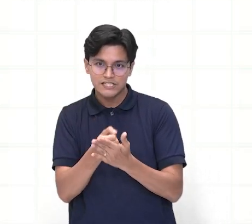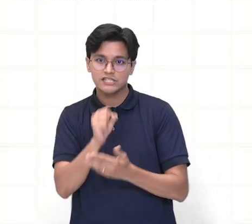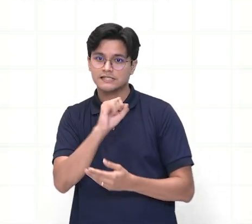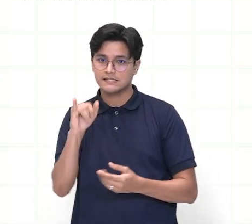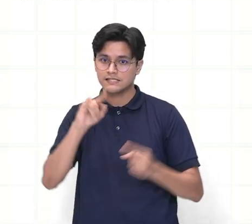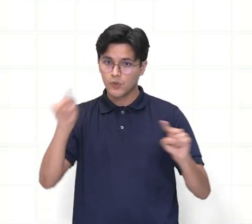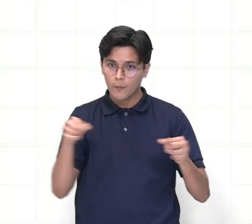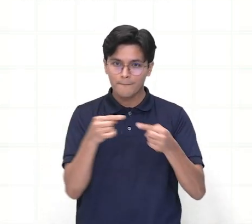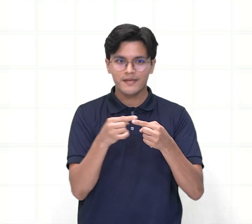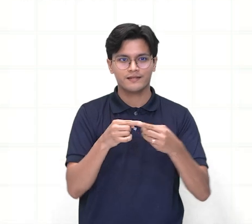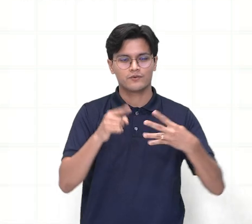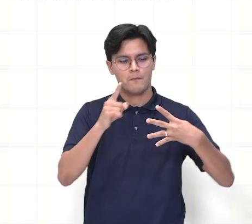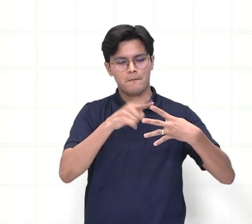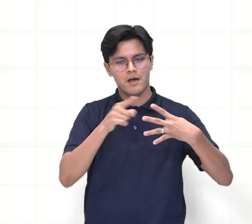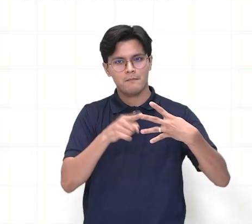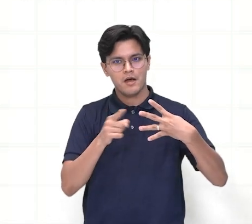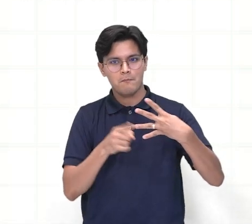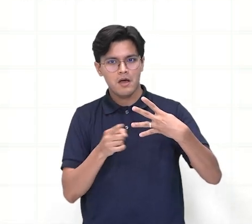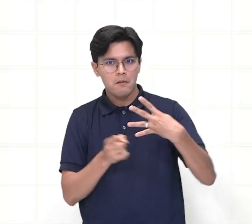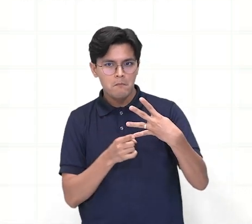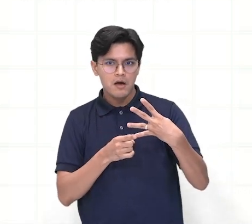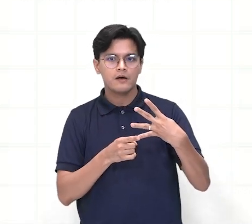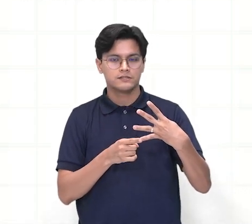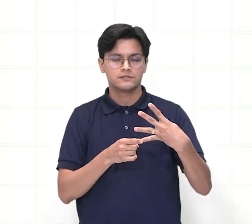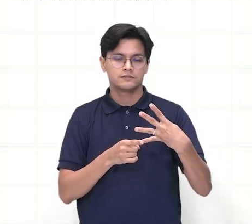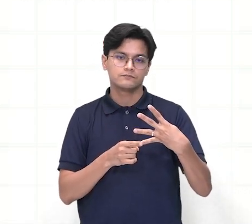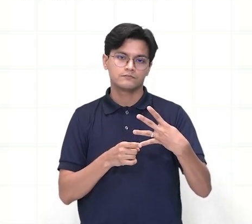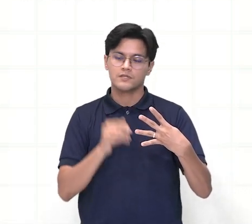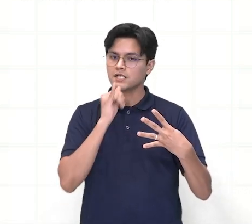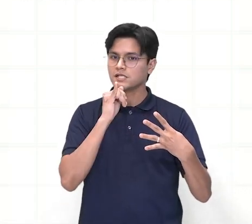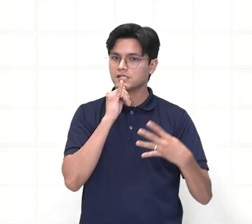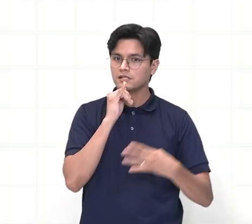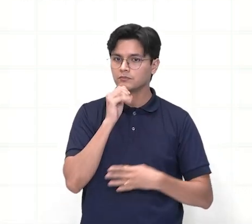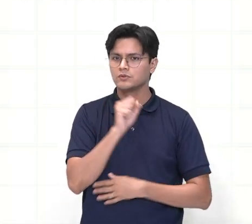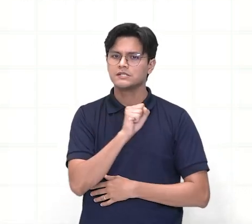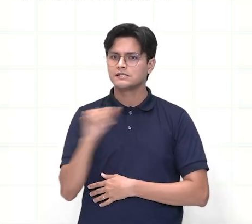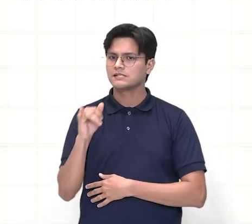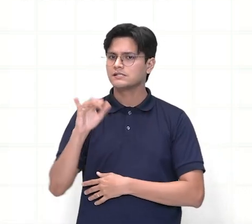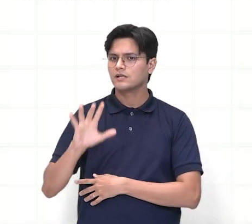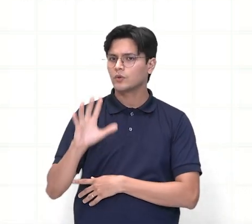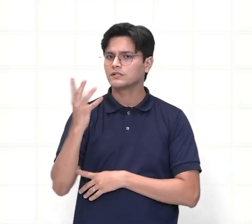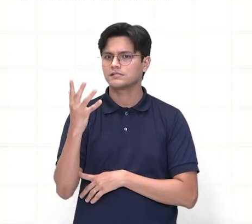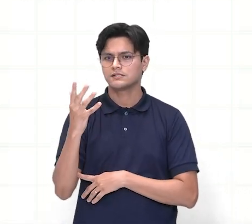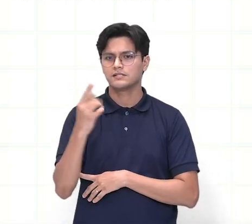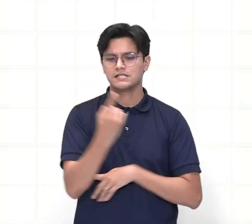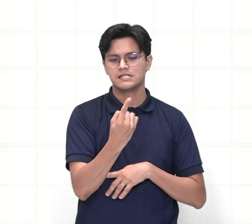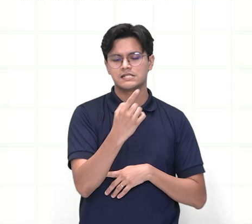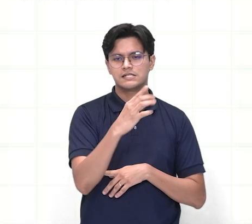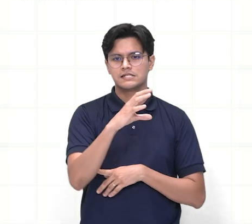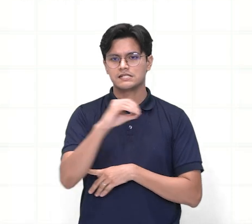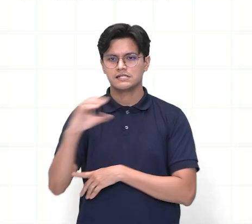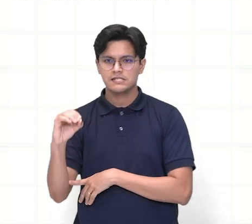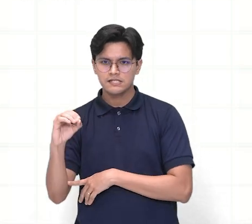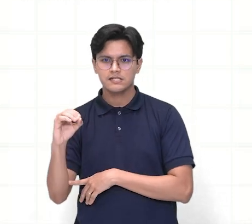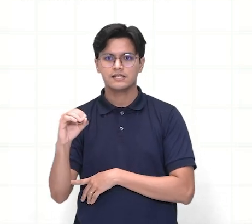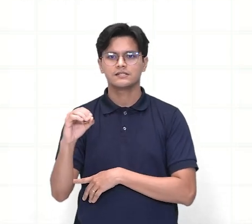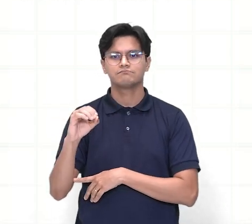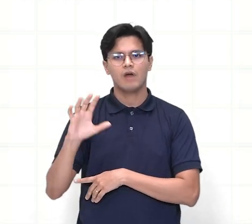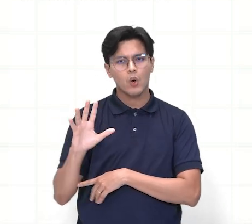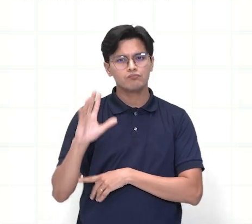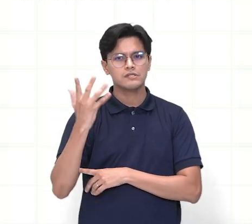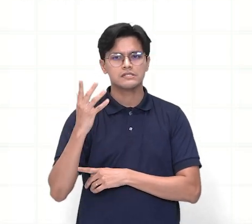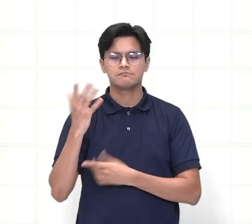limite. Se ocorrer 100 casos, nós estamos tendo um surto.